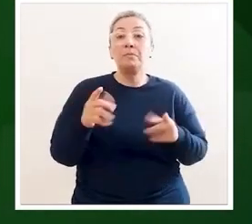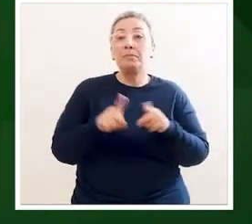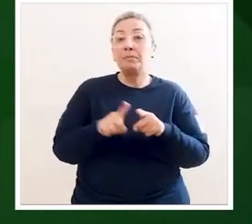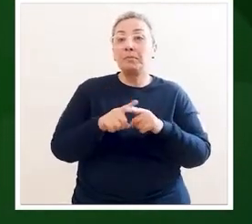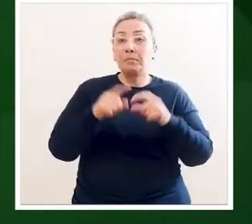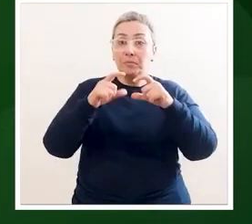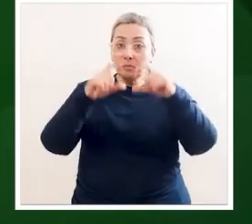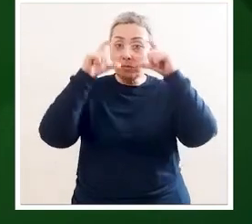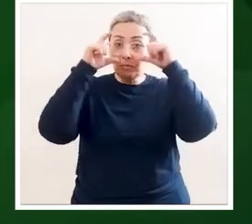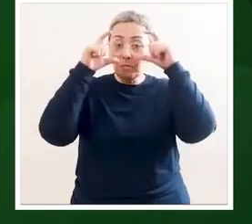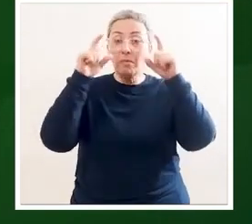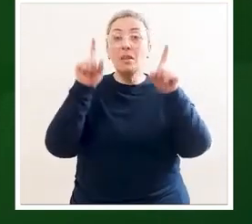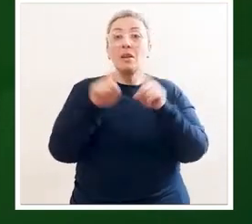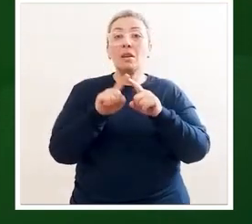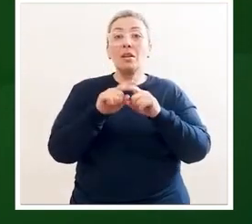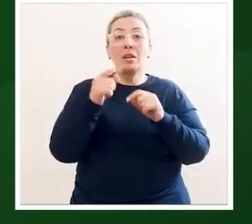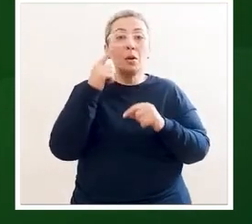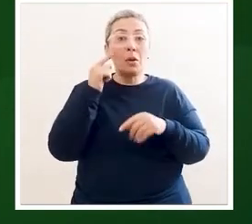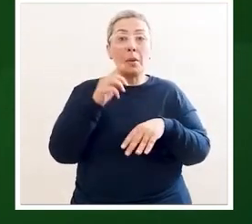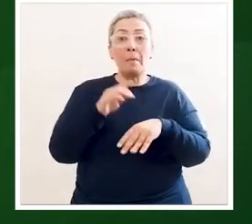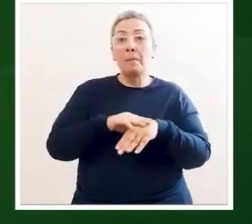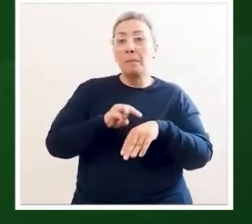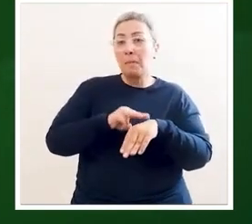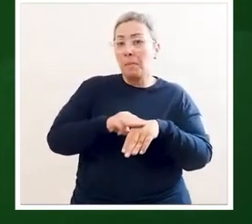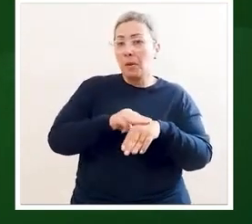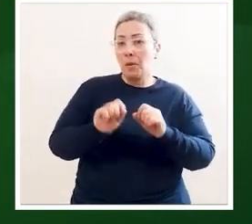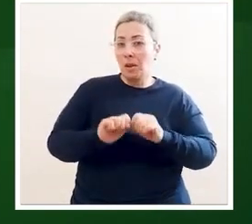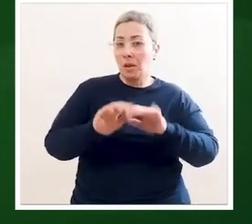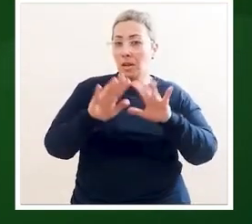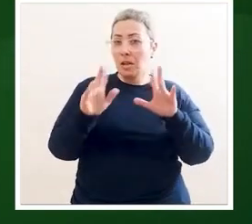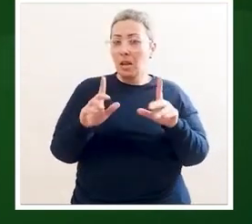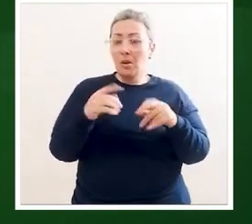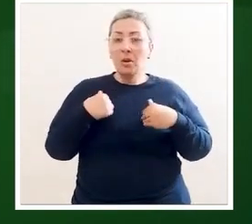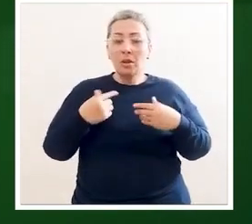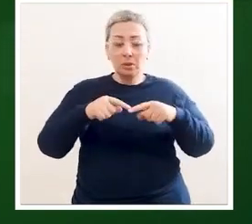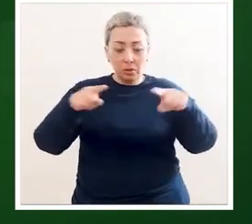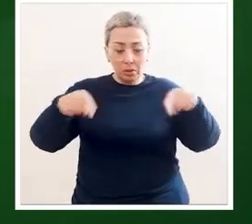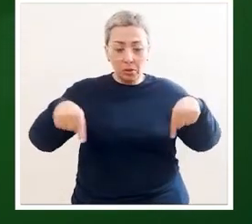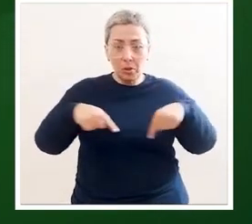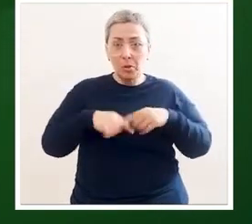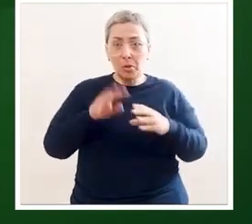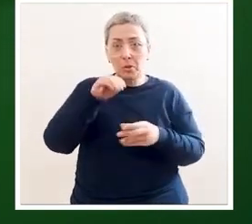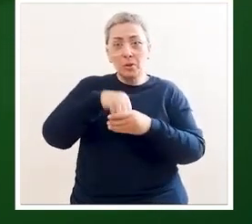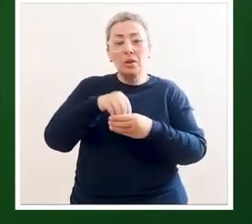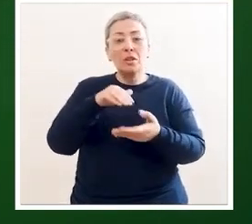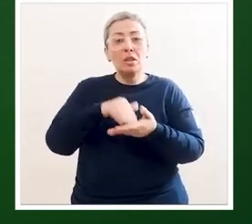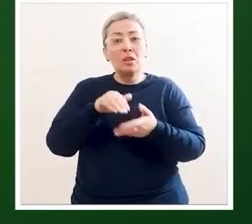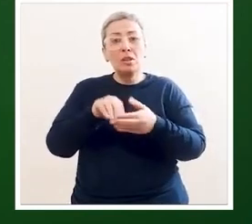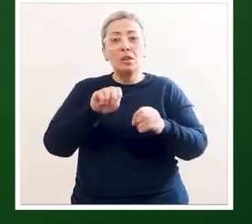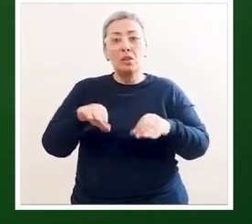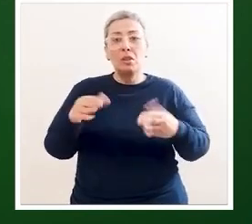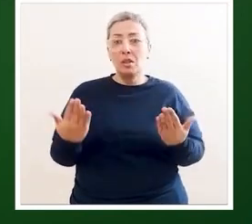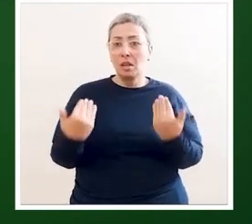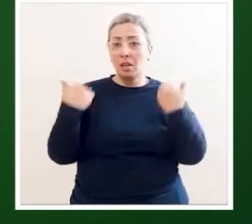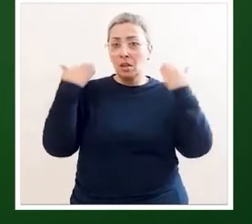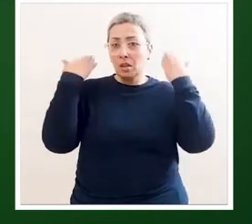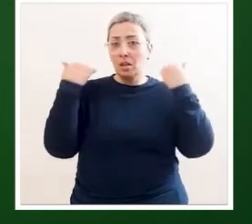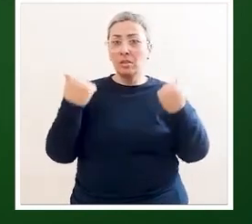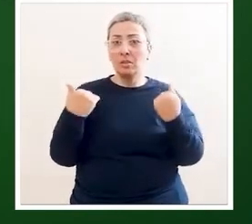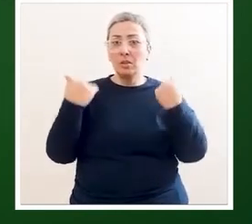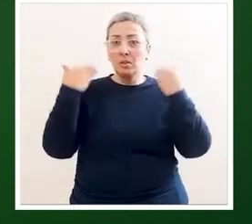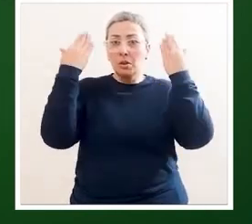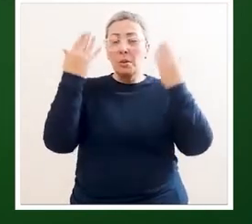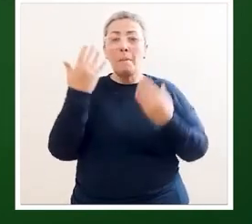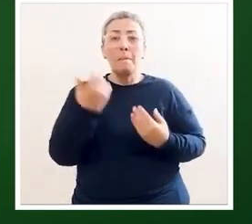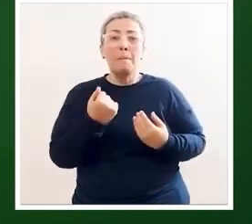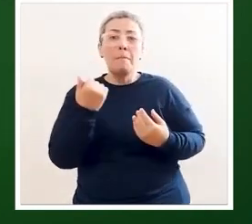verde uso também óculos de grau com armação bege me encontro em uma das salas da secretaria de educação e atrás de mim é uma parede